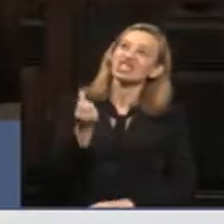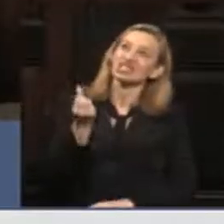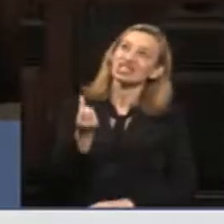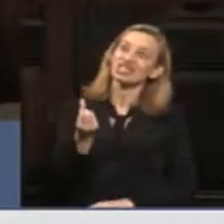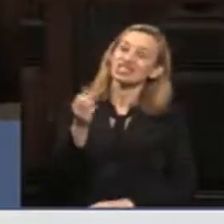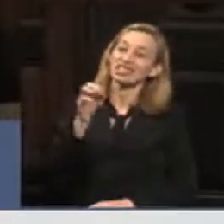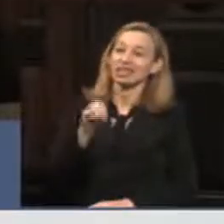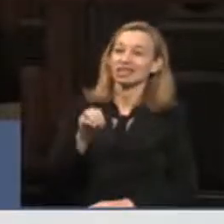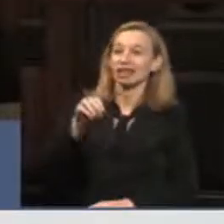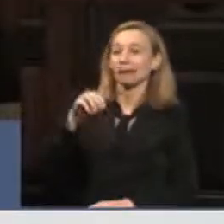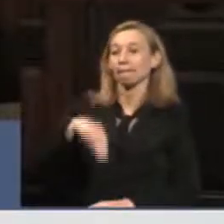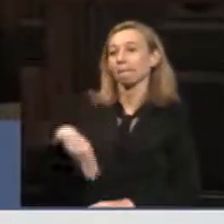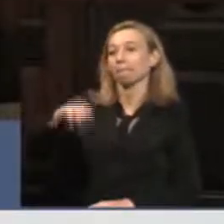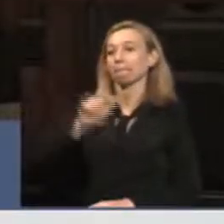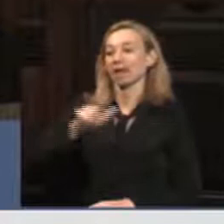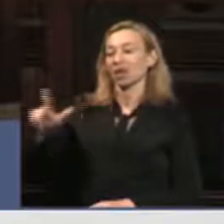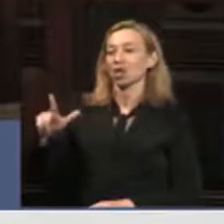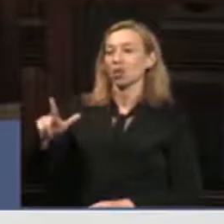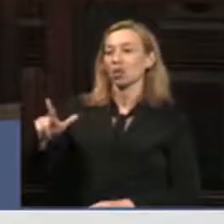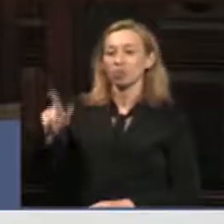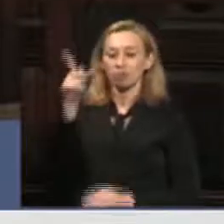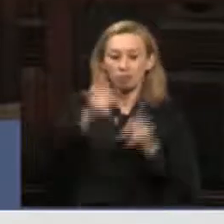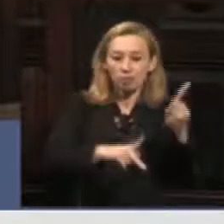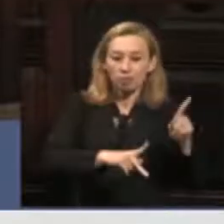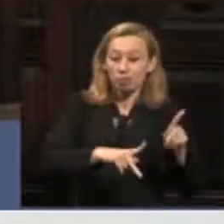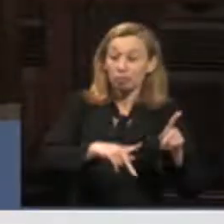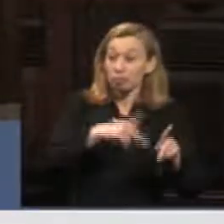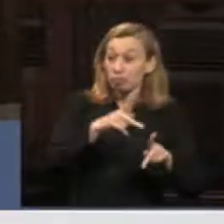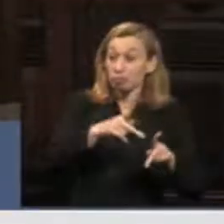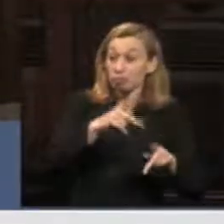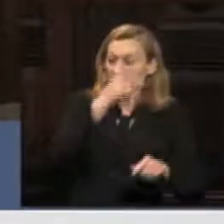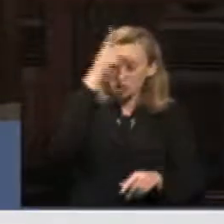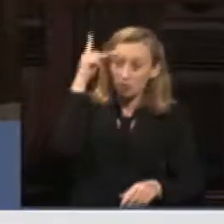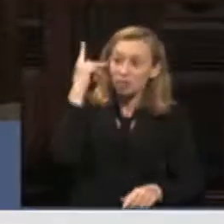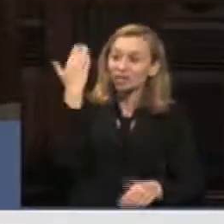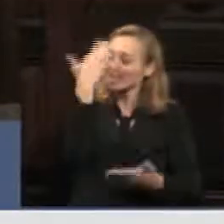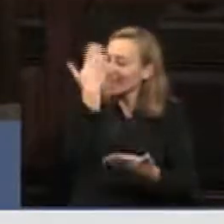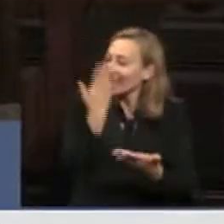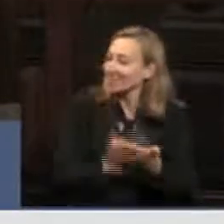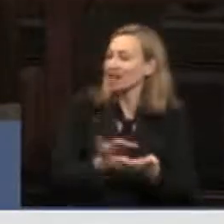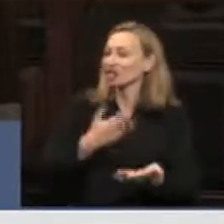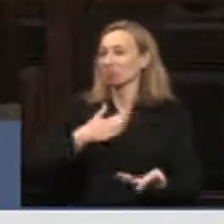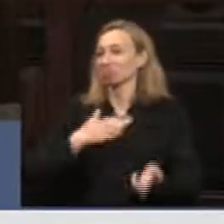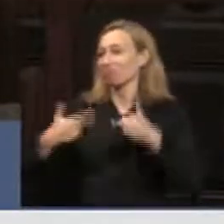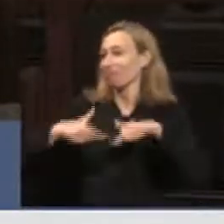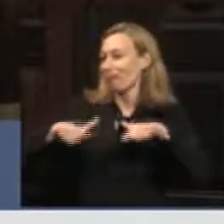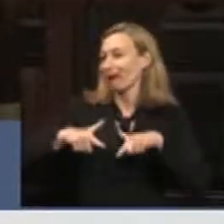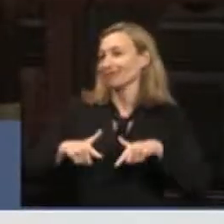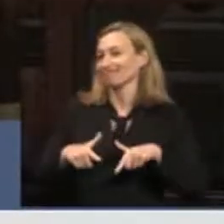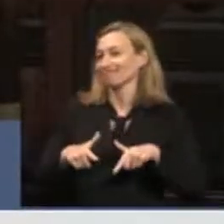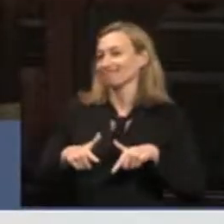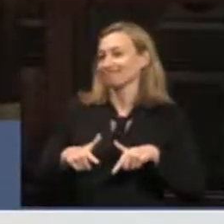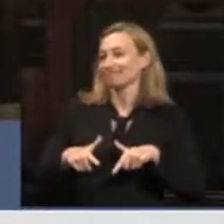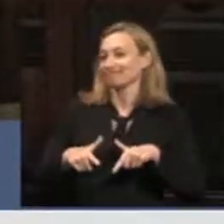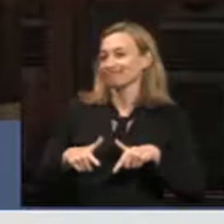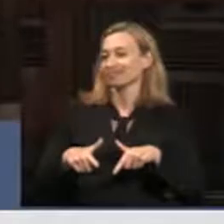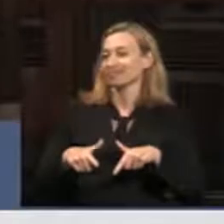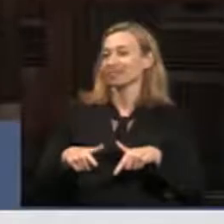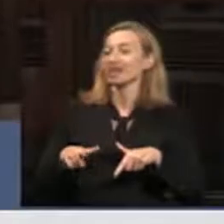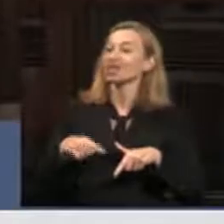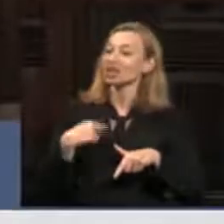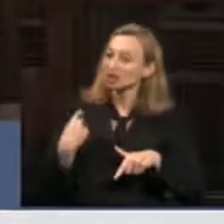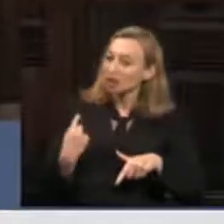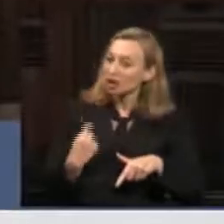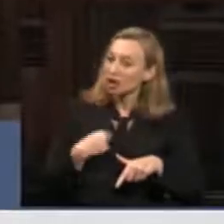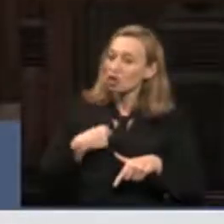eleitores que confiaram no nosso trabalho e que depositaram seus votos para que a gente permanecesse aqui fazendo o